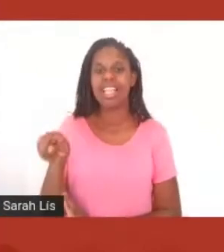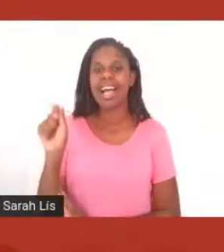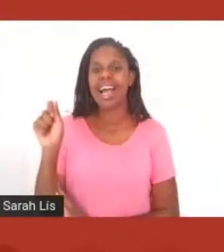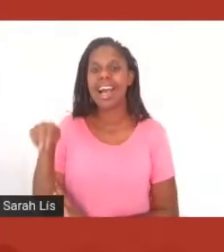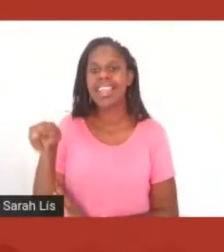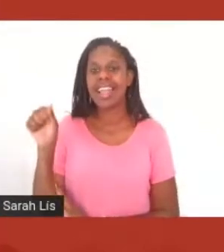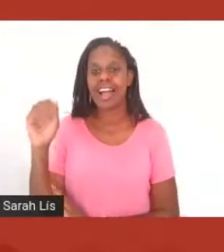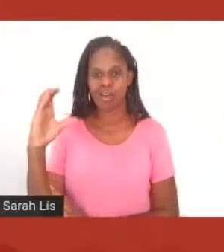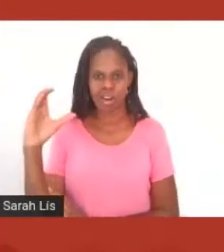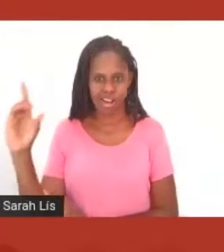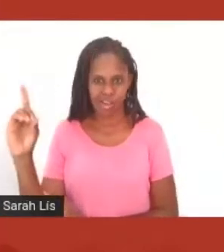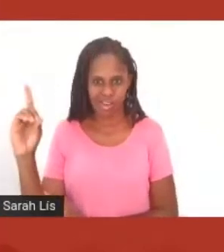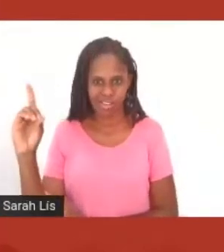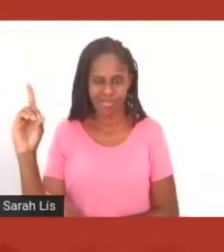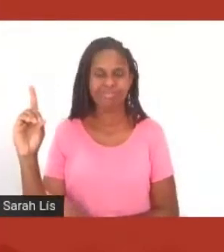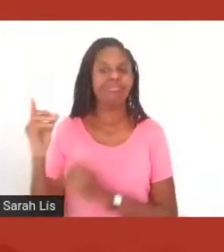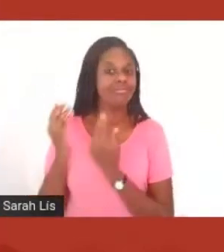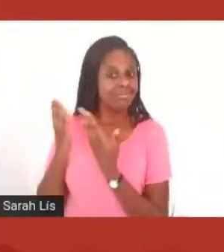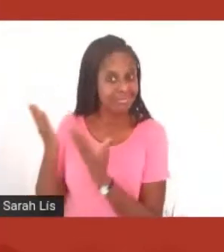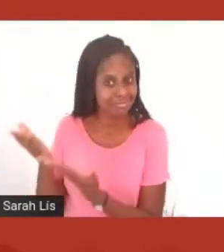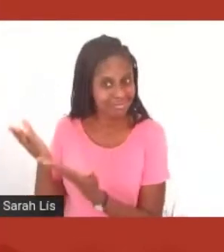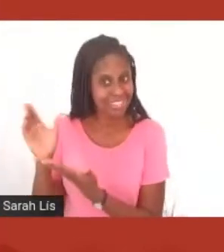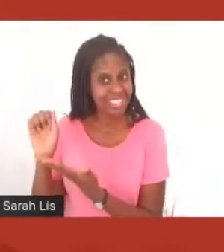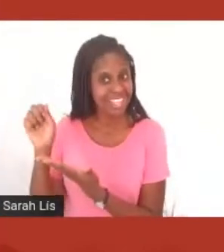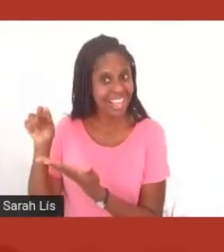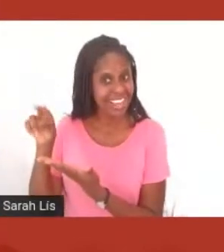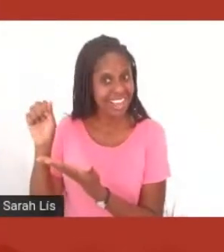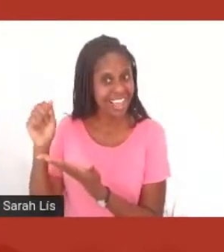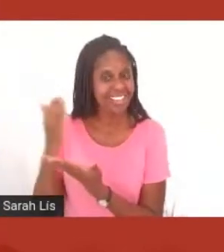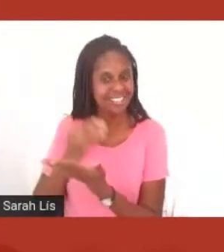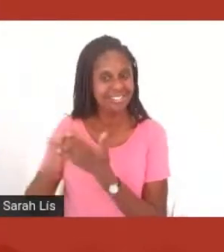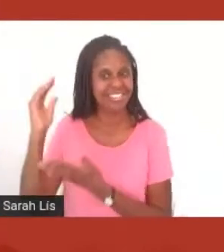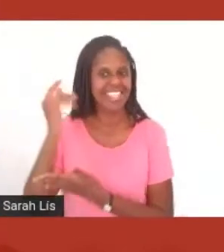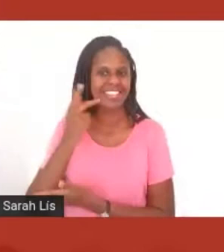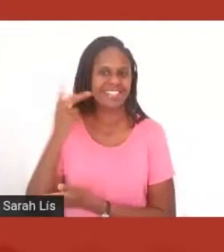é coordenadora, como é esse toró de parpite aí?